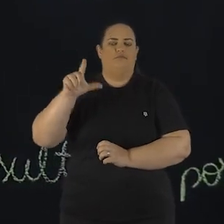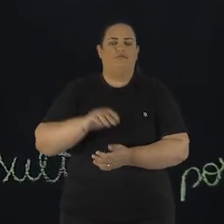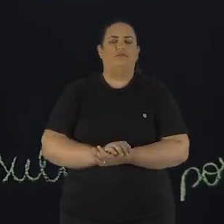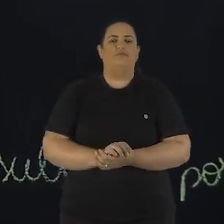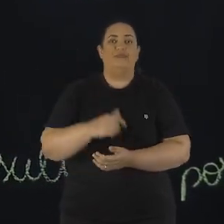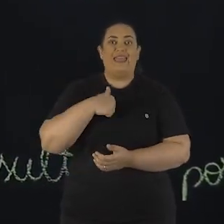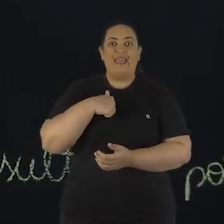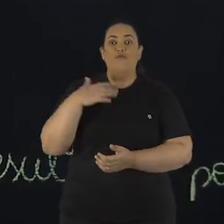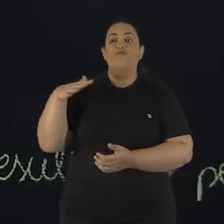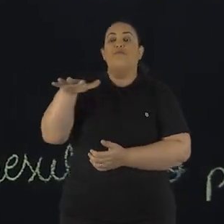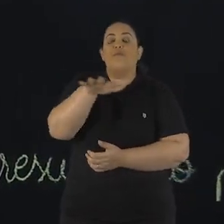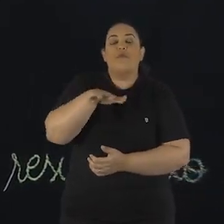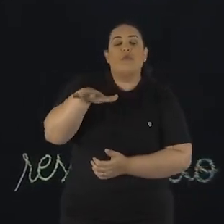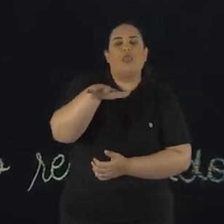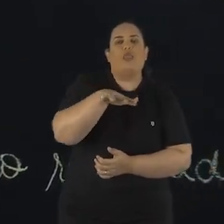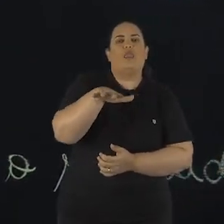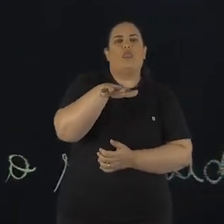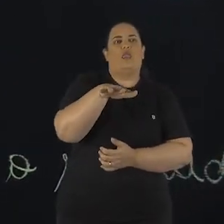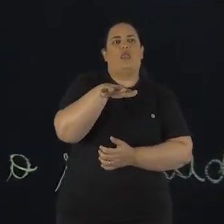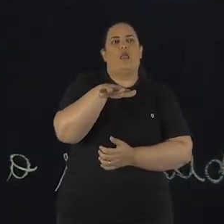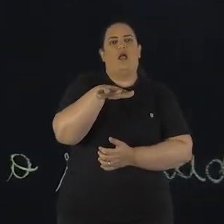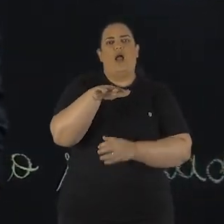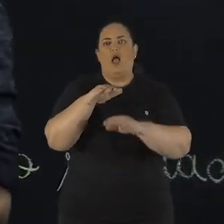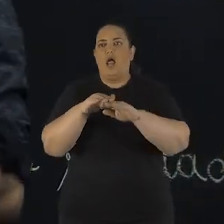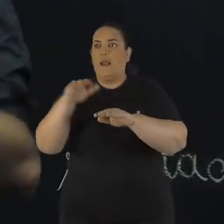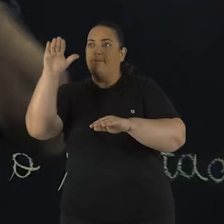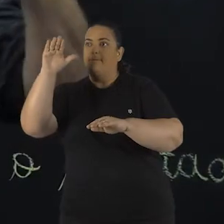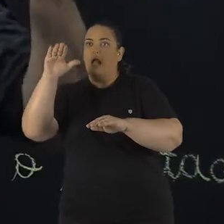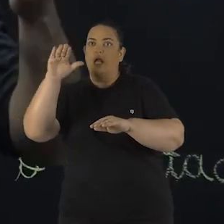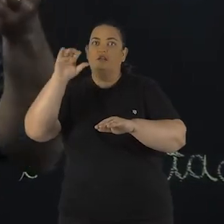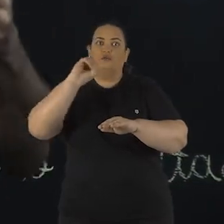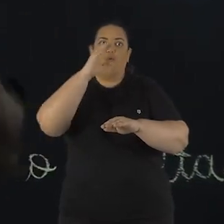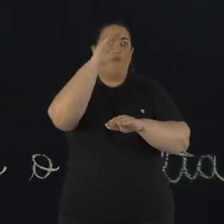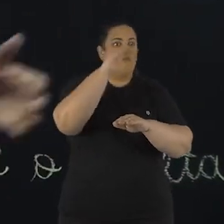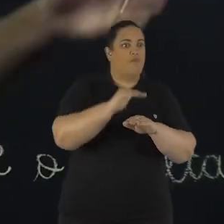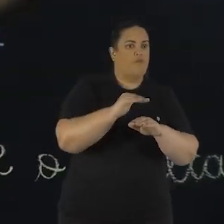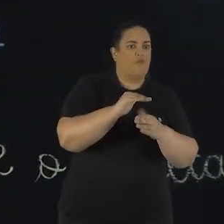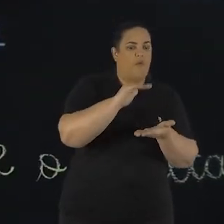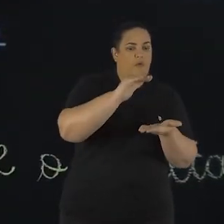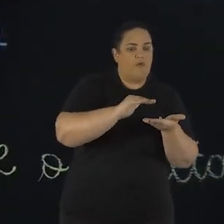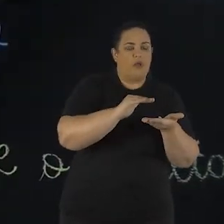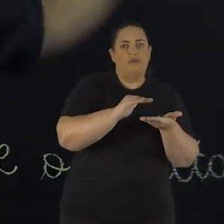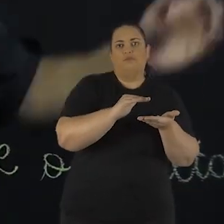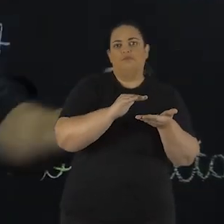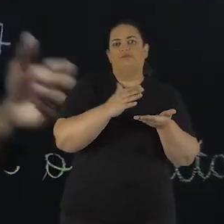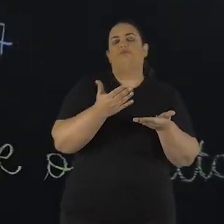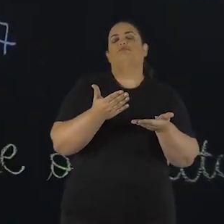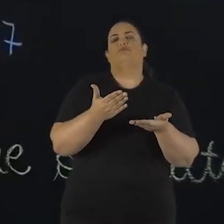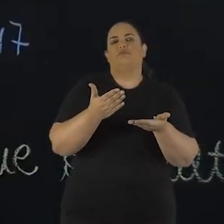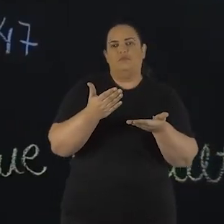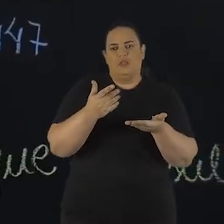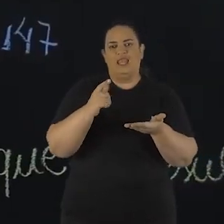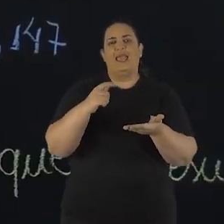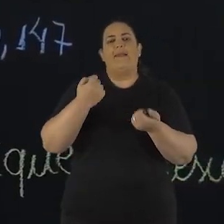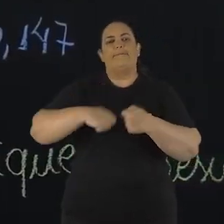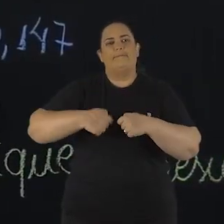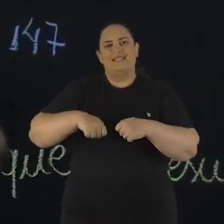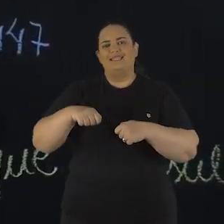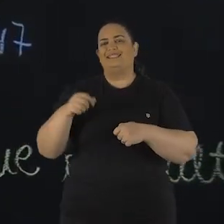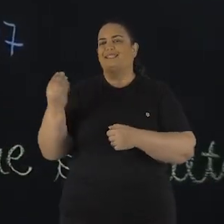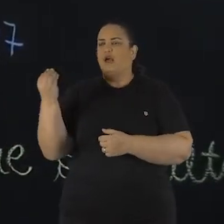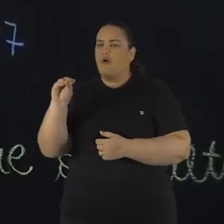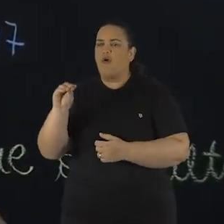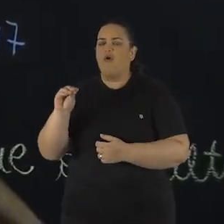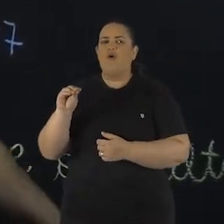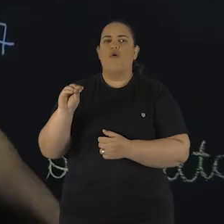elementos, onde elas vão representar aumento ou acréscimo no caso, né? Ou redução percentual, sempre